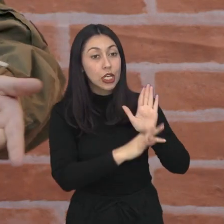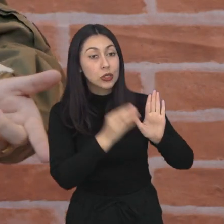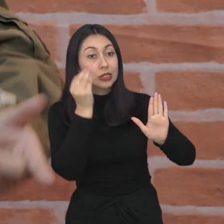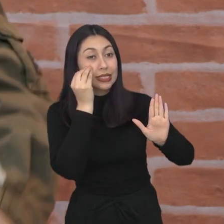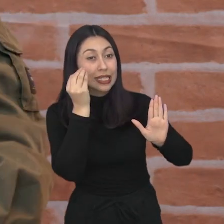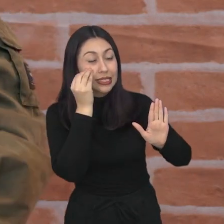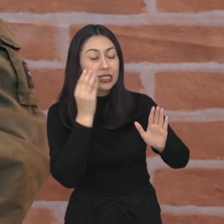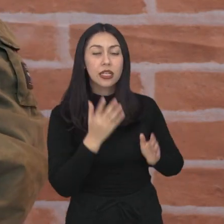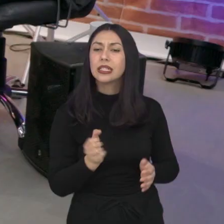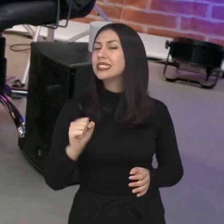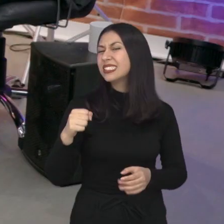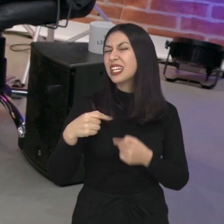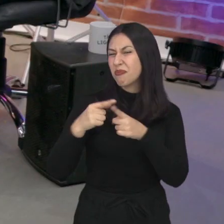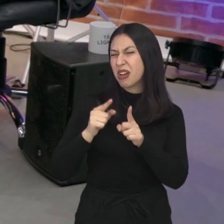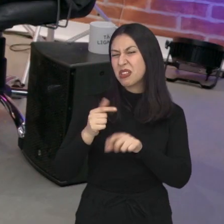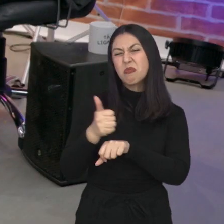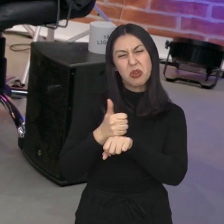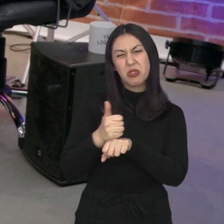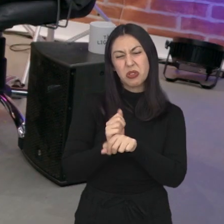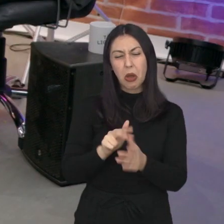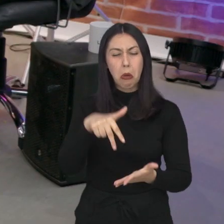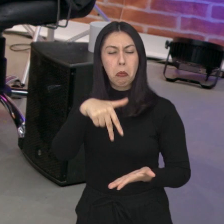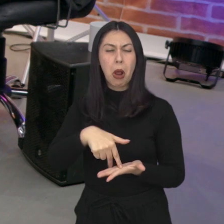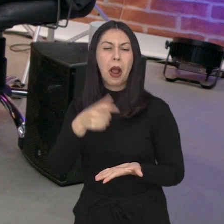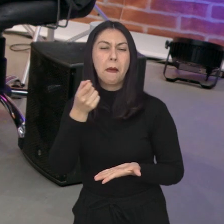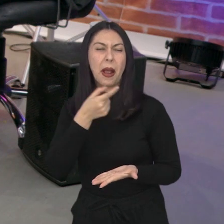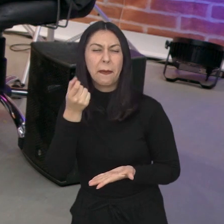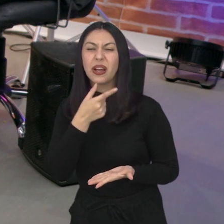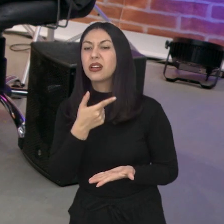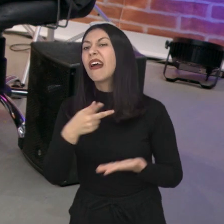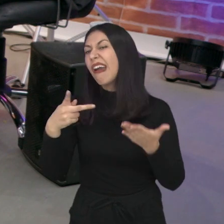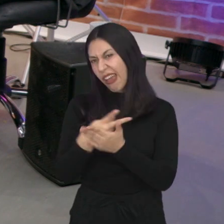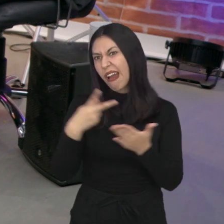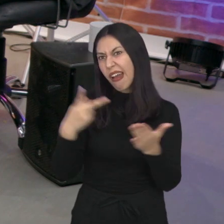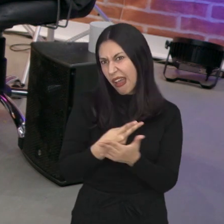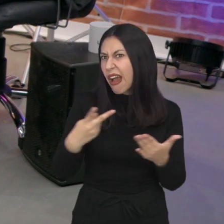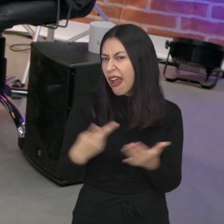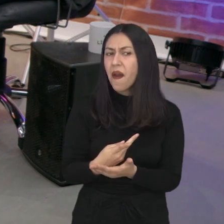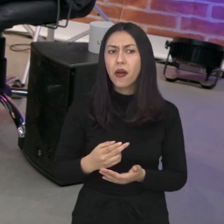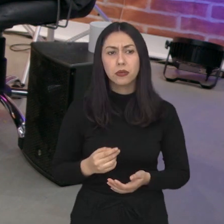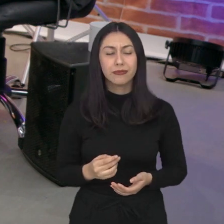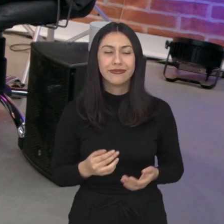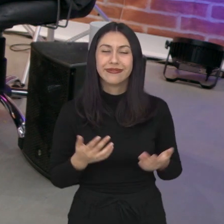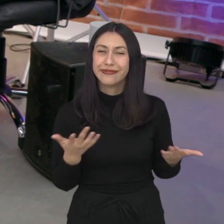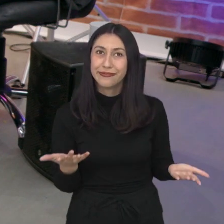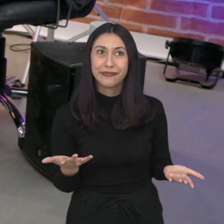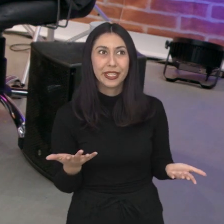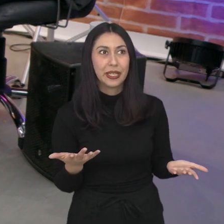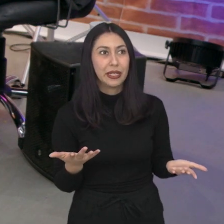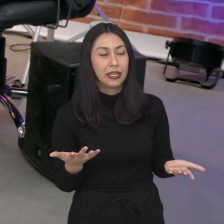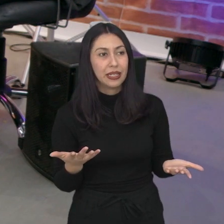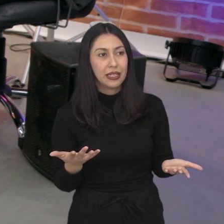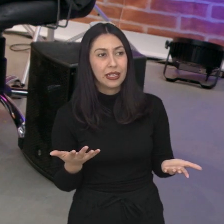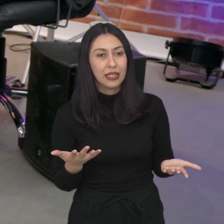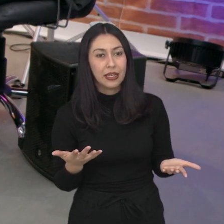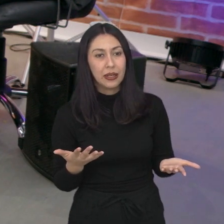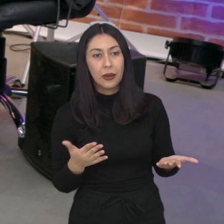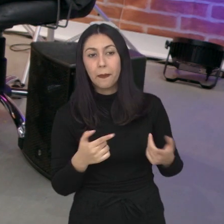no palco. Isso, mas os caras de stand-up geralmente erram sempre, né? Cara, mas você tem alguma pessoa, tipo